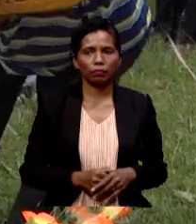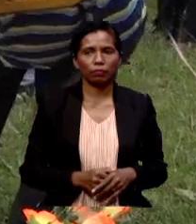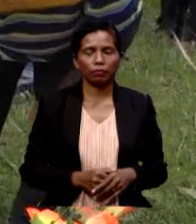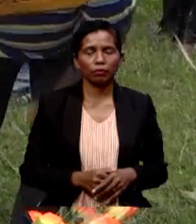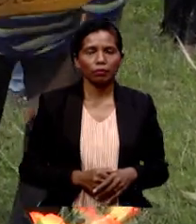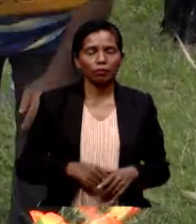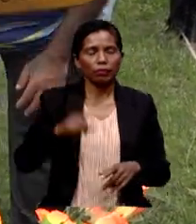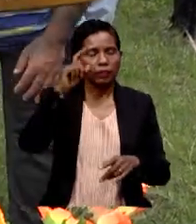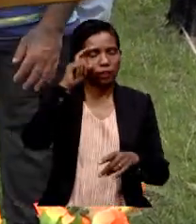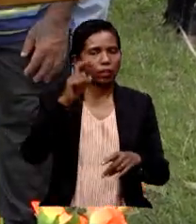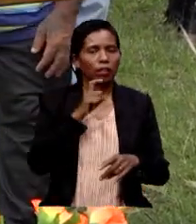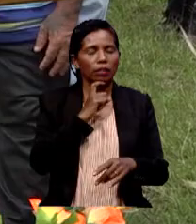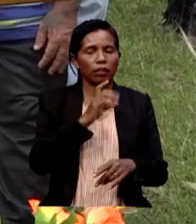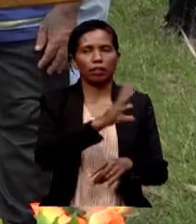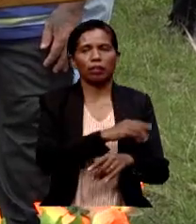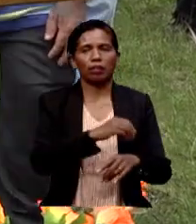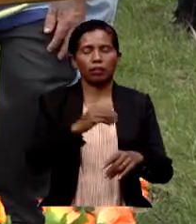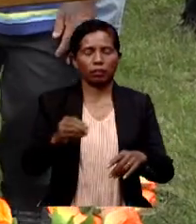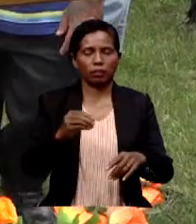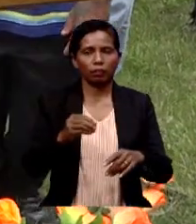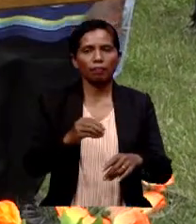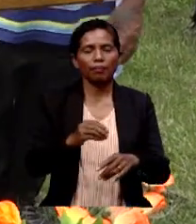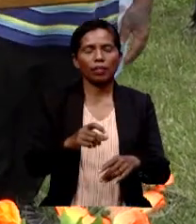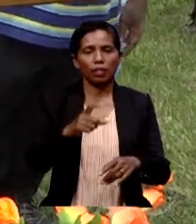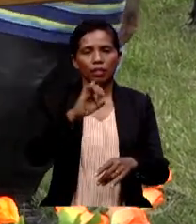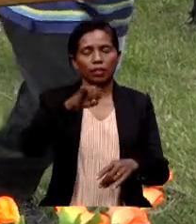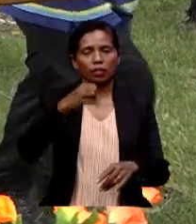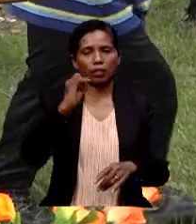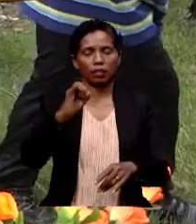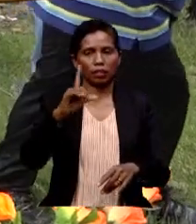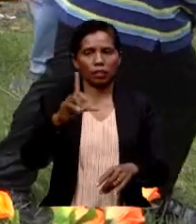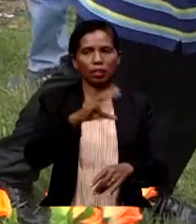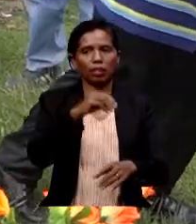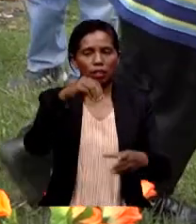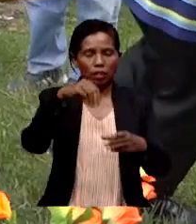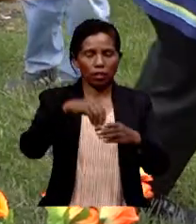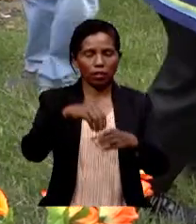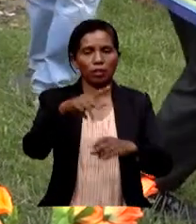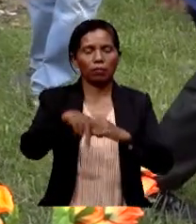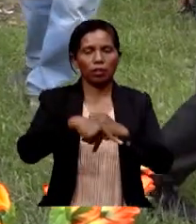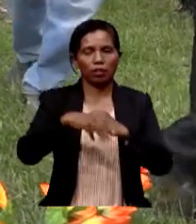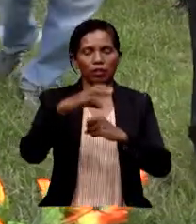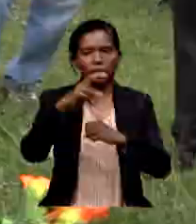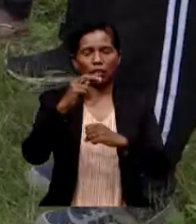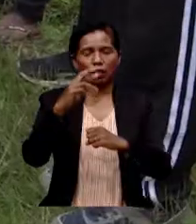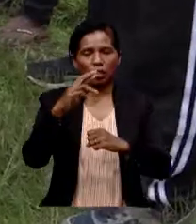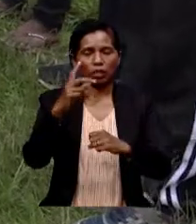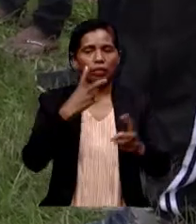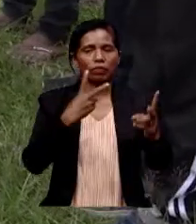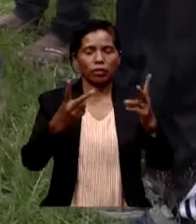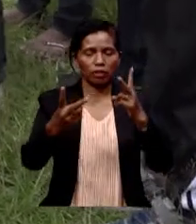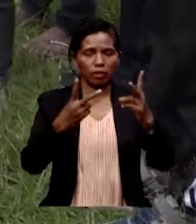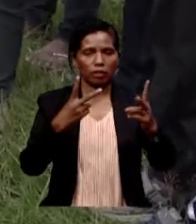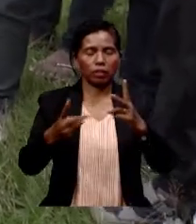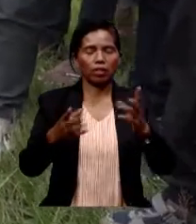Cairala Sananusmão, Francisco Calvadelai, no Zil da Costa Wansoru, inclui coordenador para ter certeza Sira, halau visita para